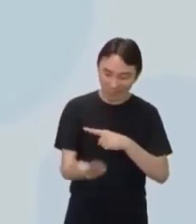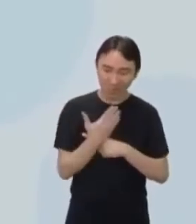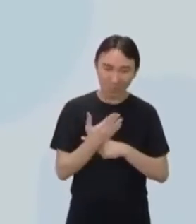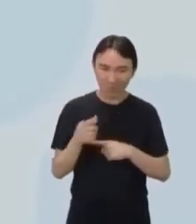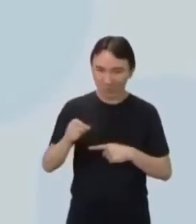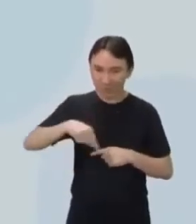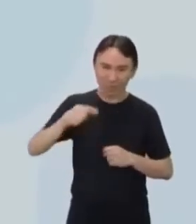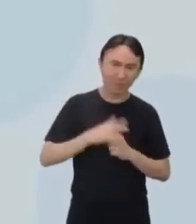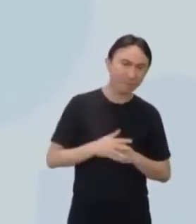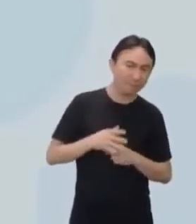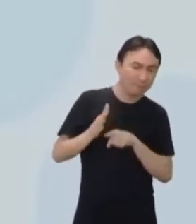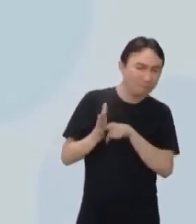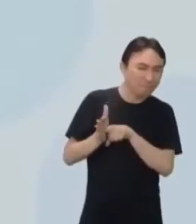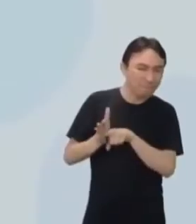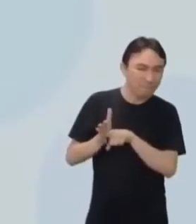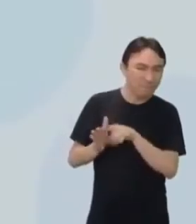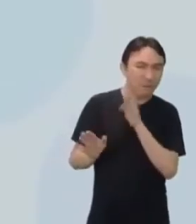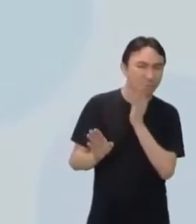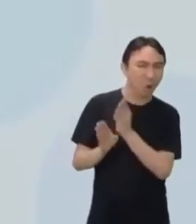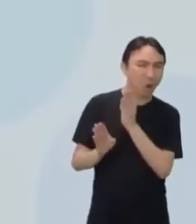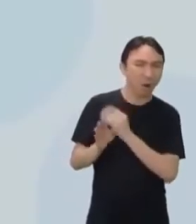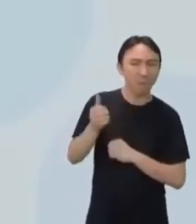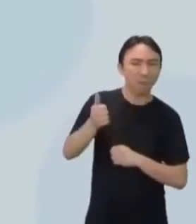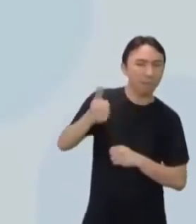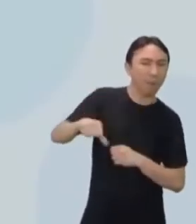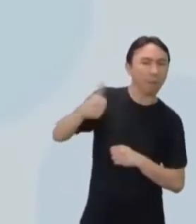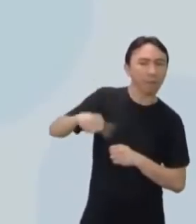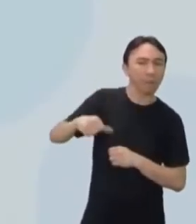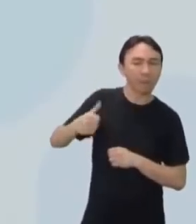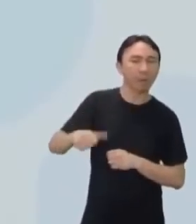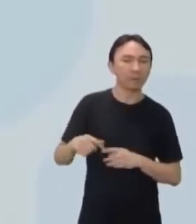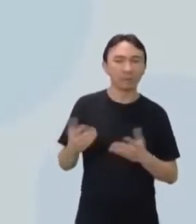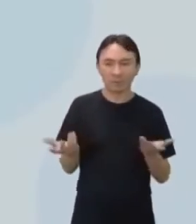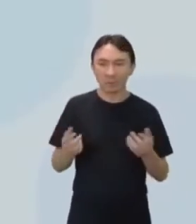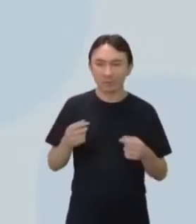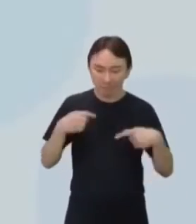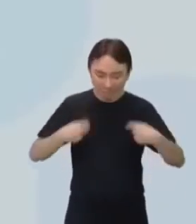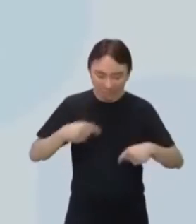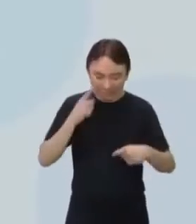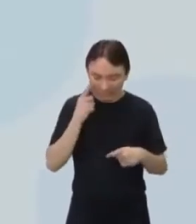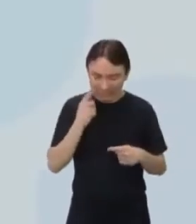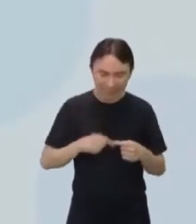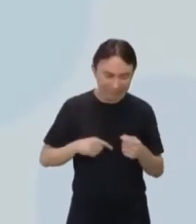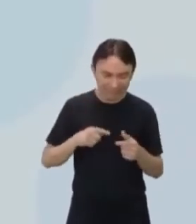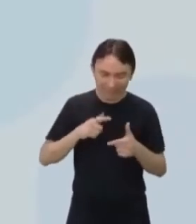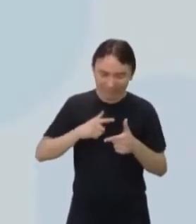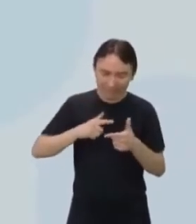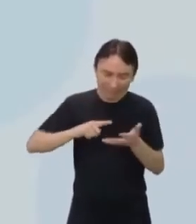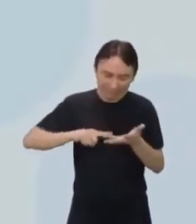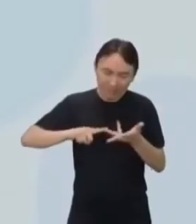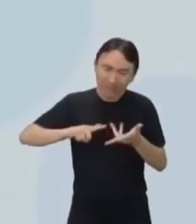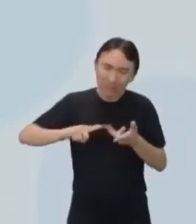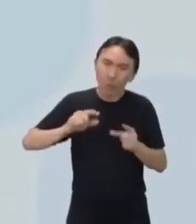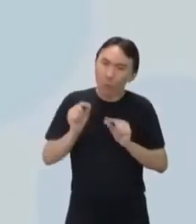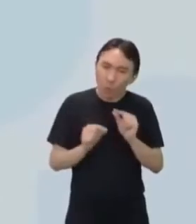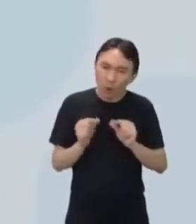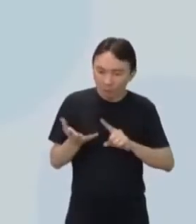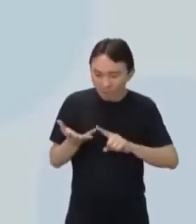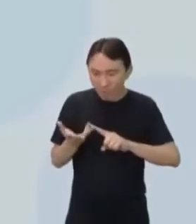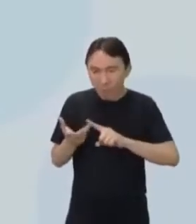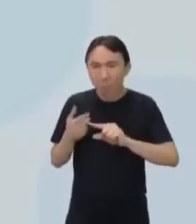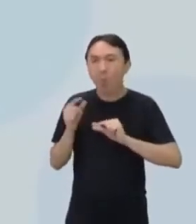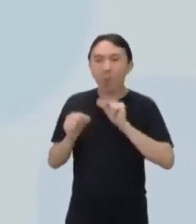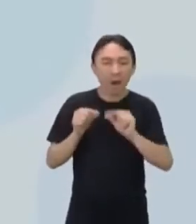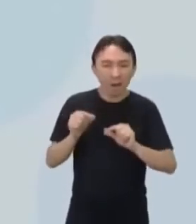tá? Para a gente ter a certeza, né, em relação aos caminhos e às intervenções que a gente tem que traçar. Assim como o SARESP tem